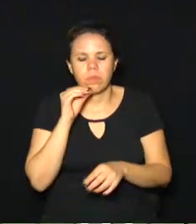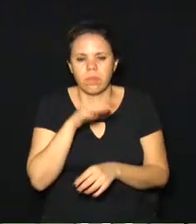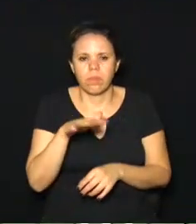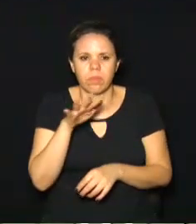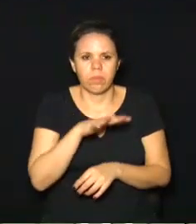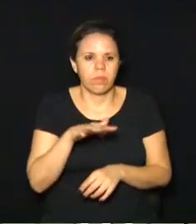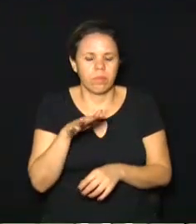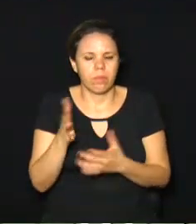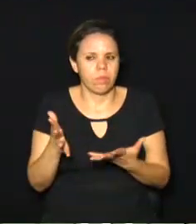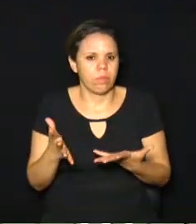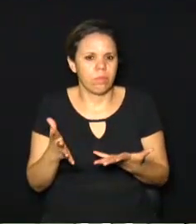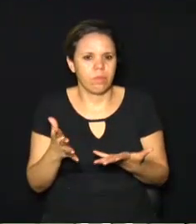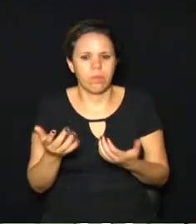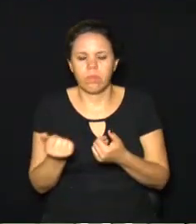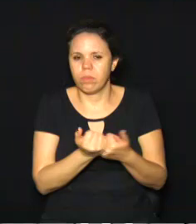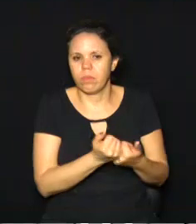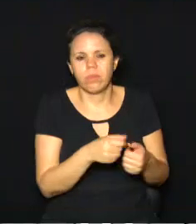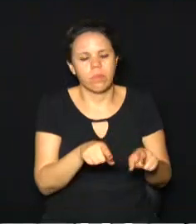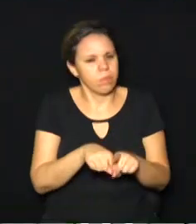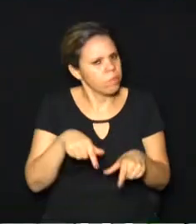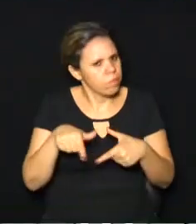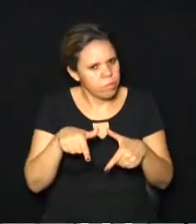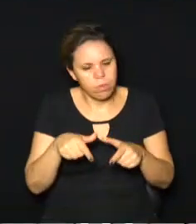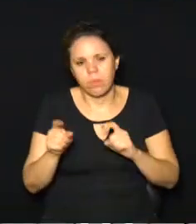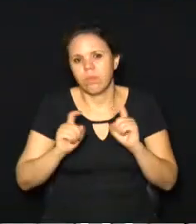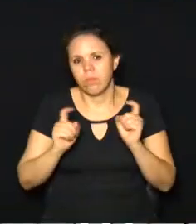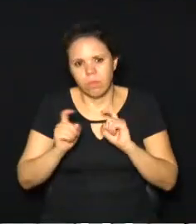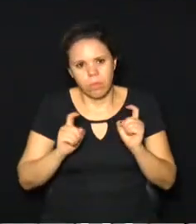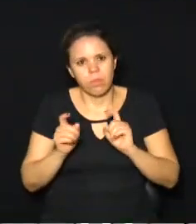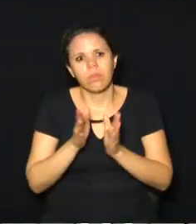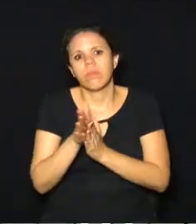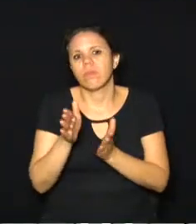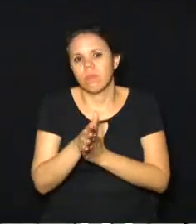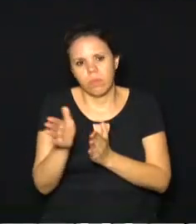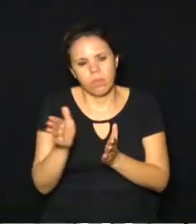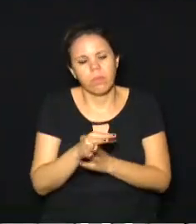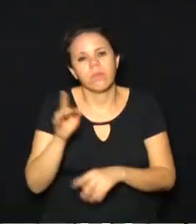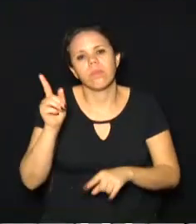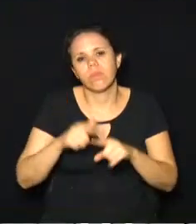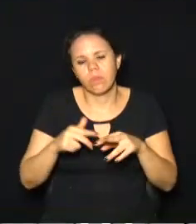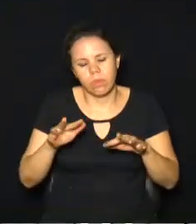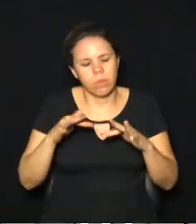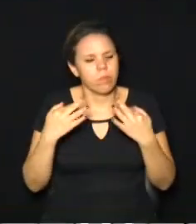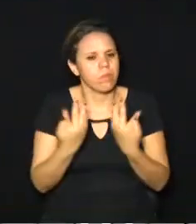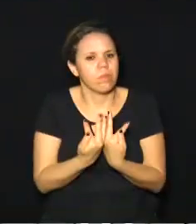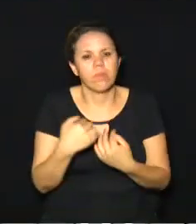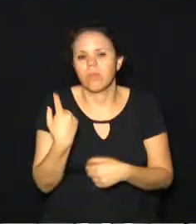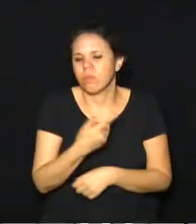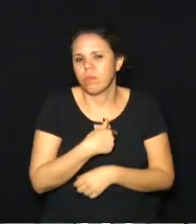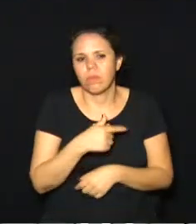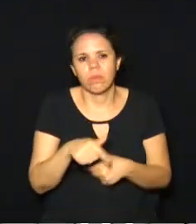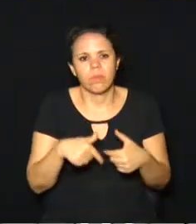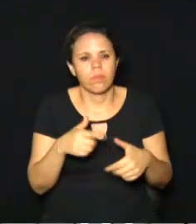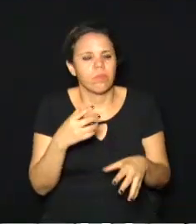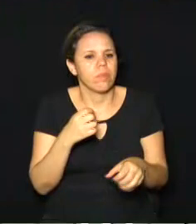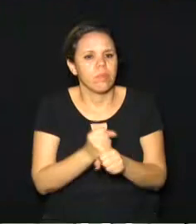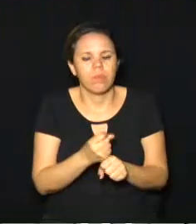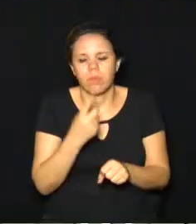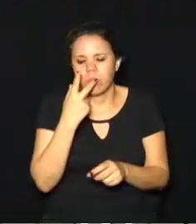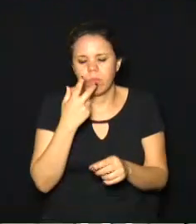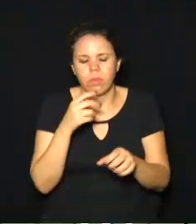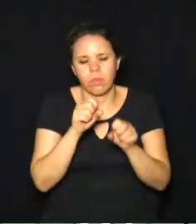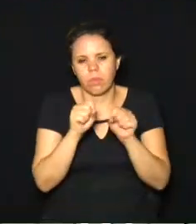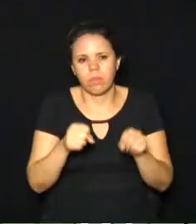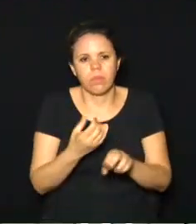educação infantil. Estamos trabalhando, fazendo reuniões, publicando materiais para as famílias e nosso ponto está caracterizado como